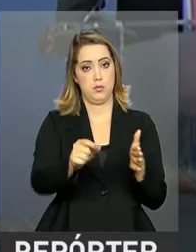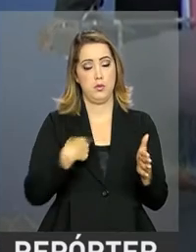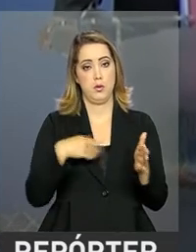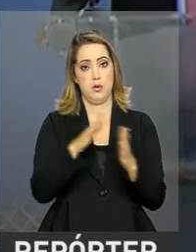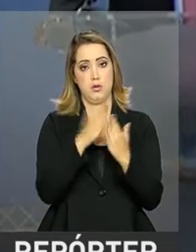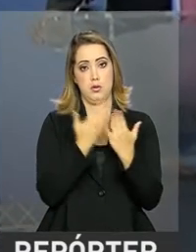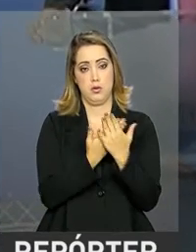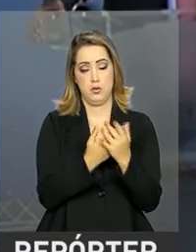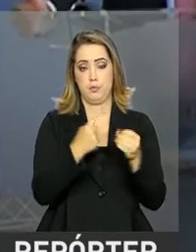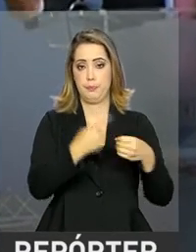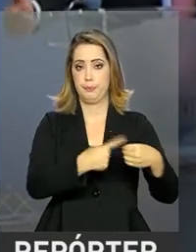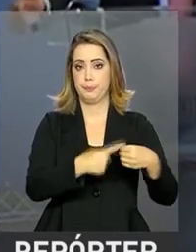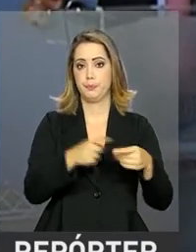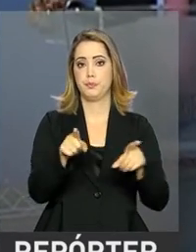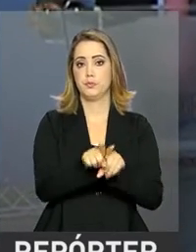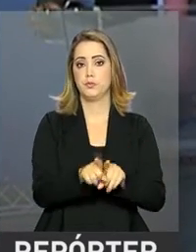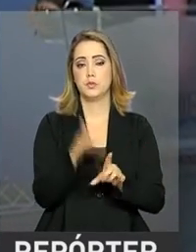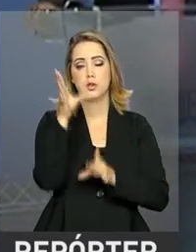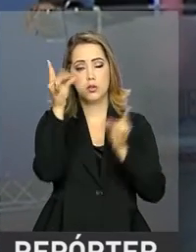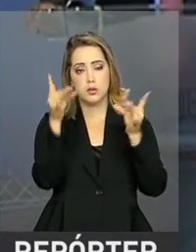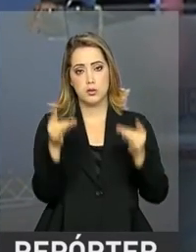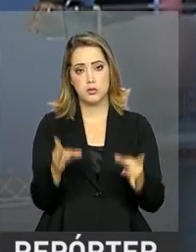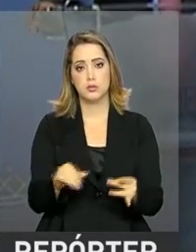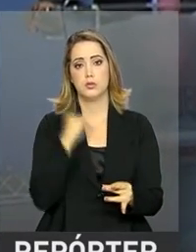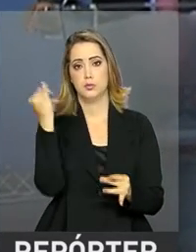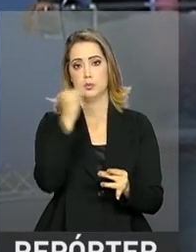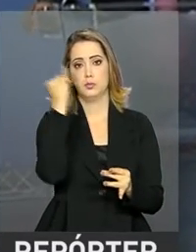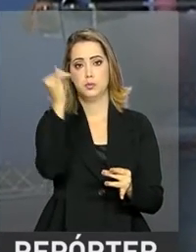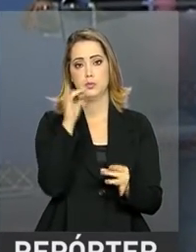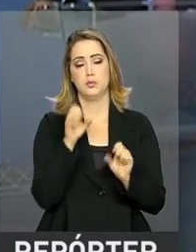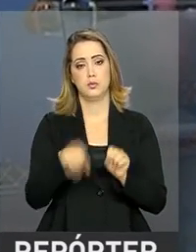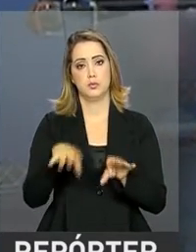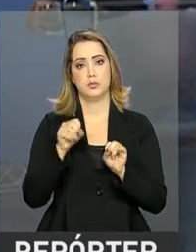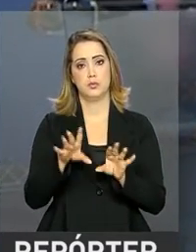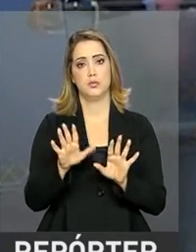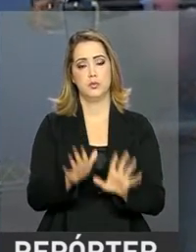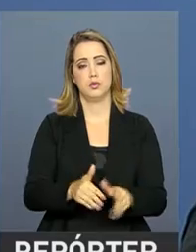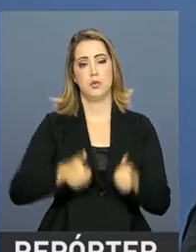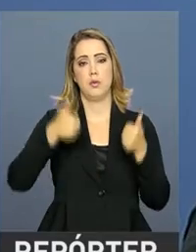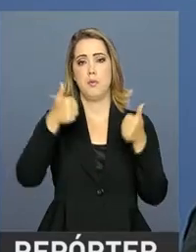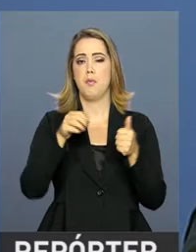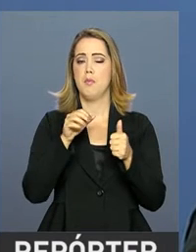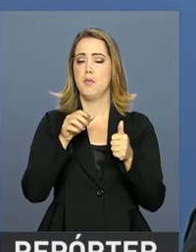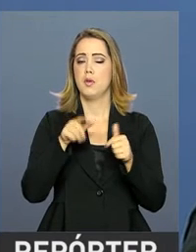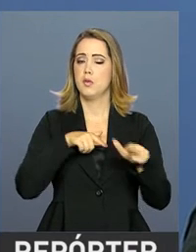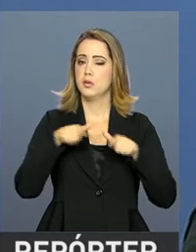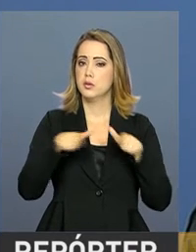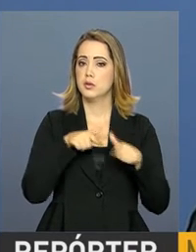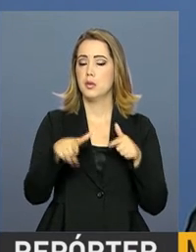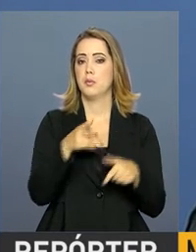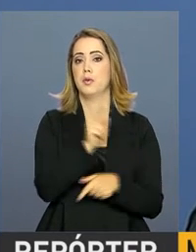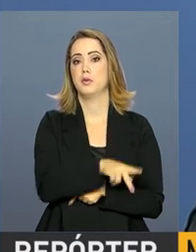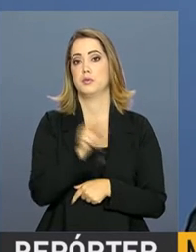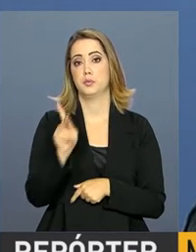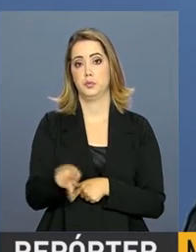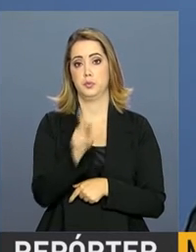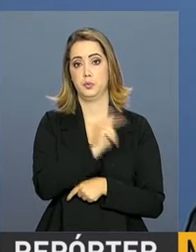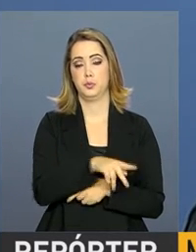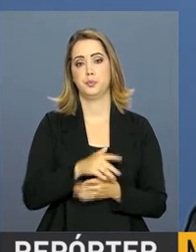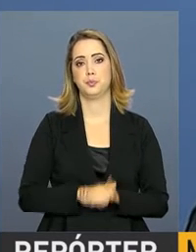destacou a importância da educação para o país e da valorização dos professores. O professor é um